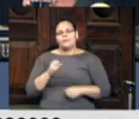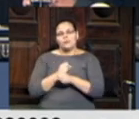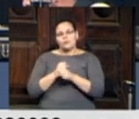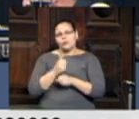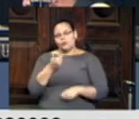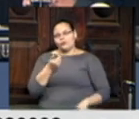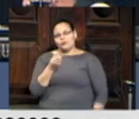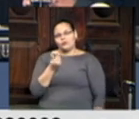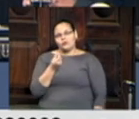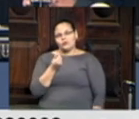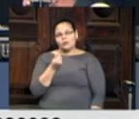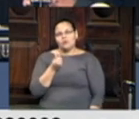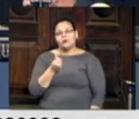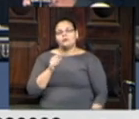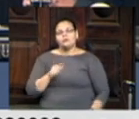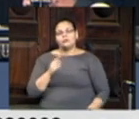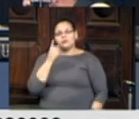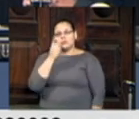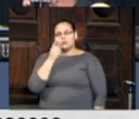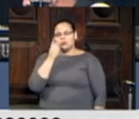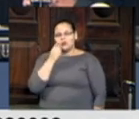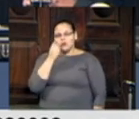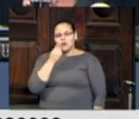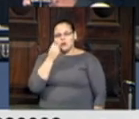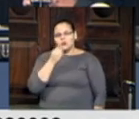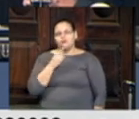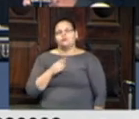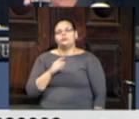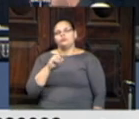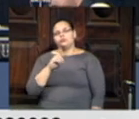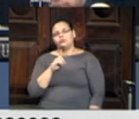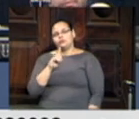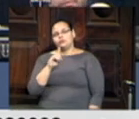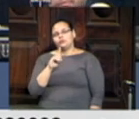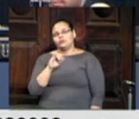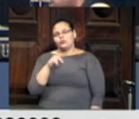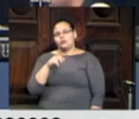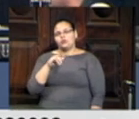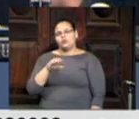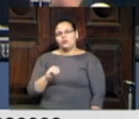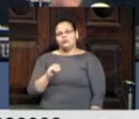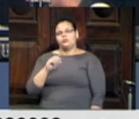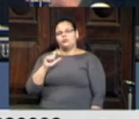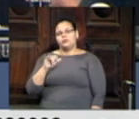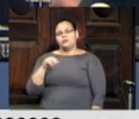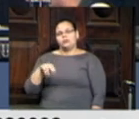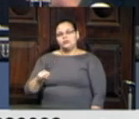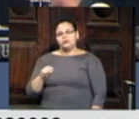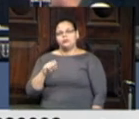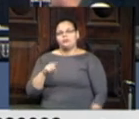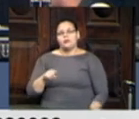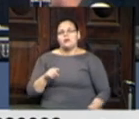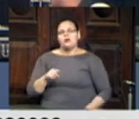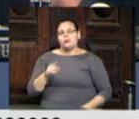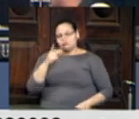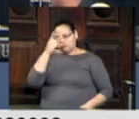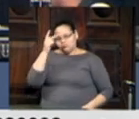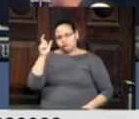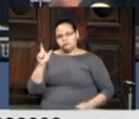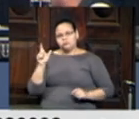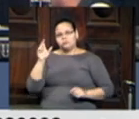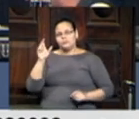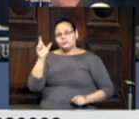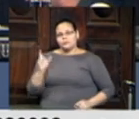349/2016, de autoria do deputado Dionísio Lins, que concede o título de cidadão do Estado do Rio de Janeiro ao ilustríssimo senhor